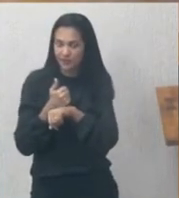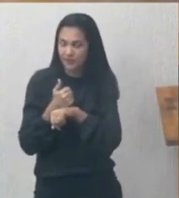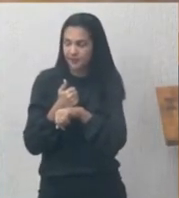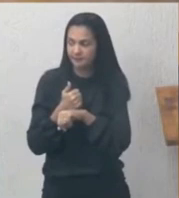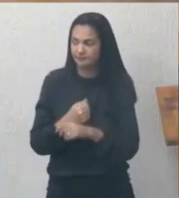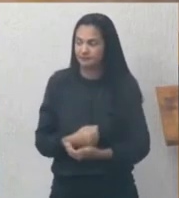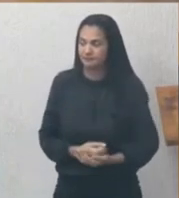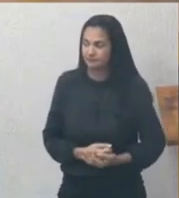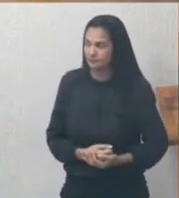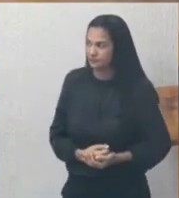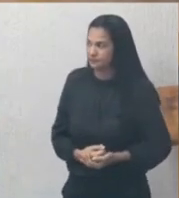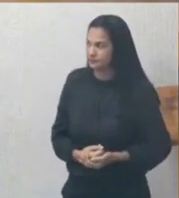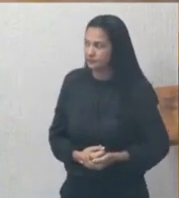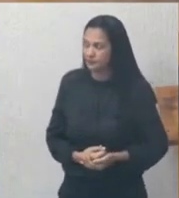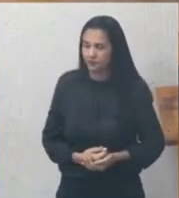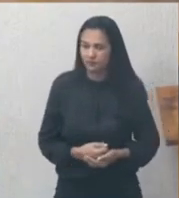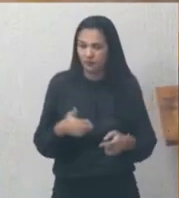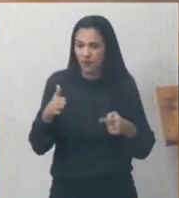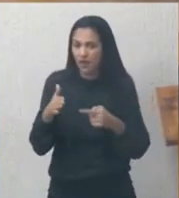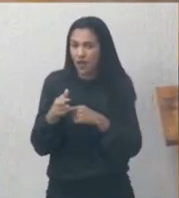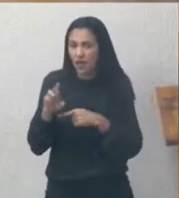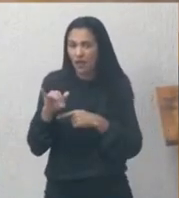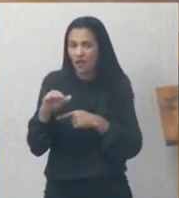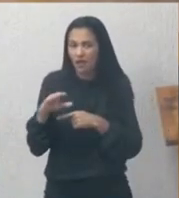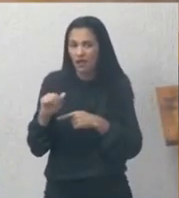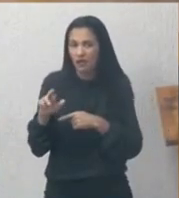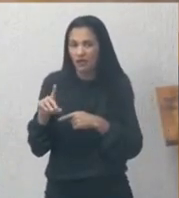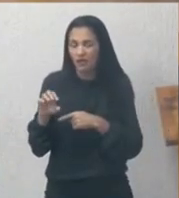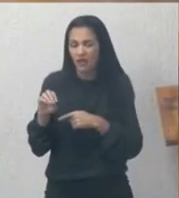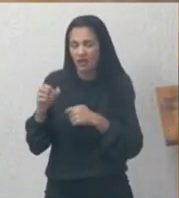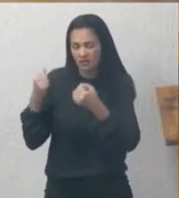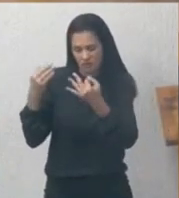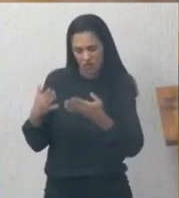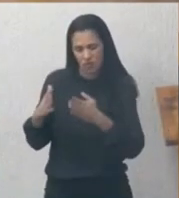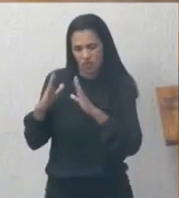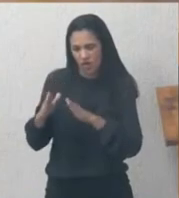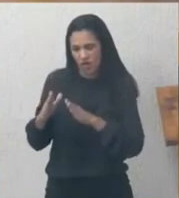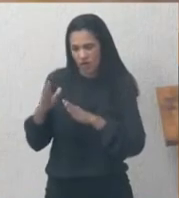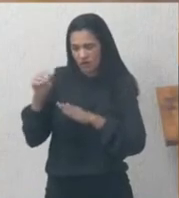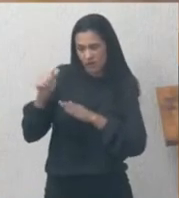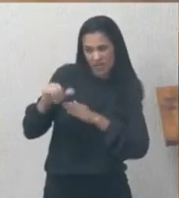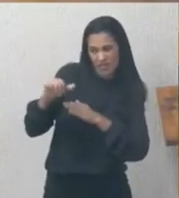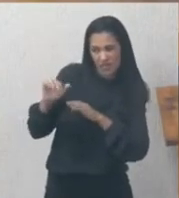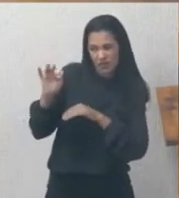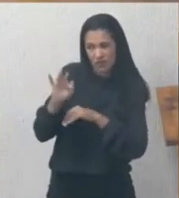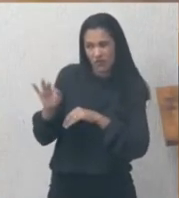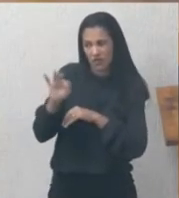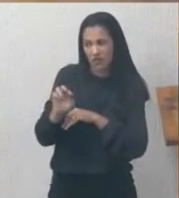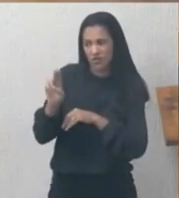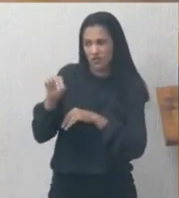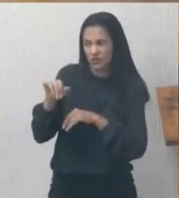fez eu acho que é destrem importância né talvez aí pro para uma avaliação da Uninter eh quando a gente